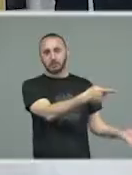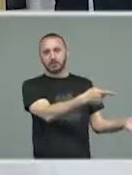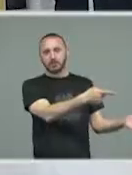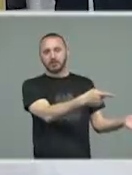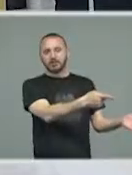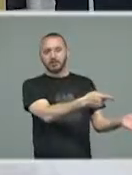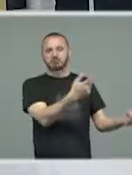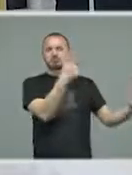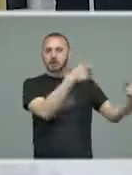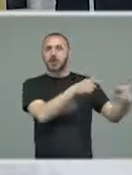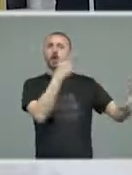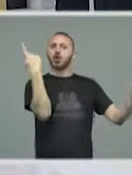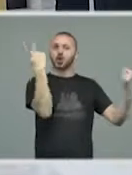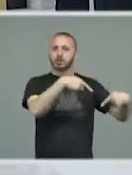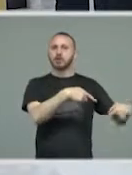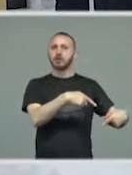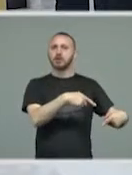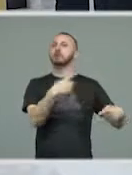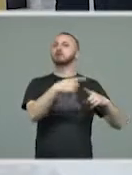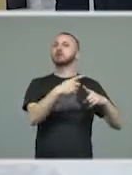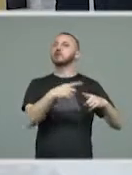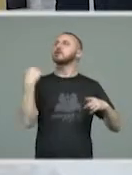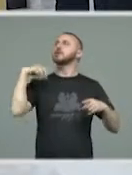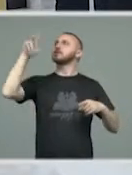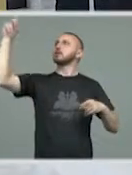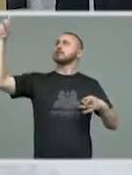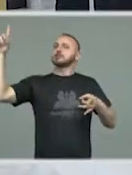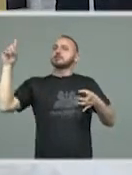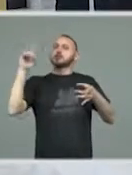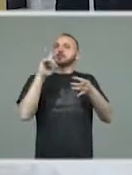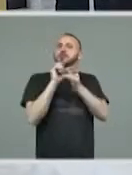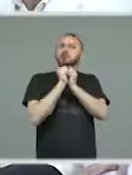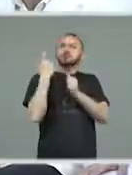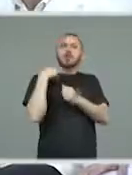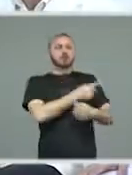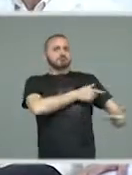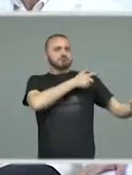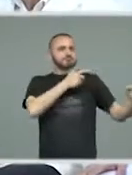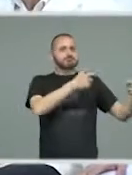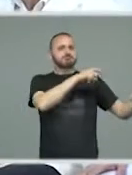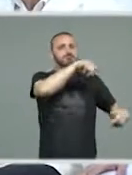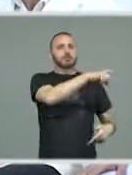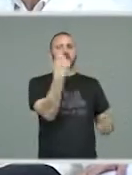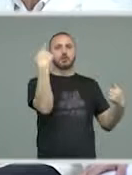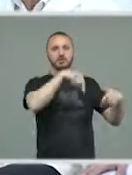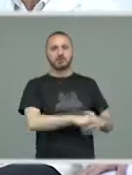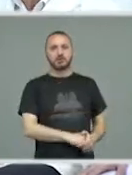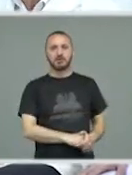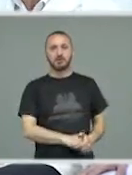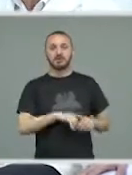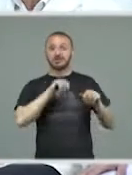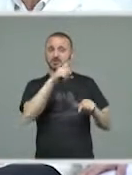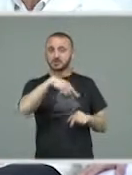Nessa luta, ninguém fica neutro. Nessa batalha, quem não está a favor está contra, quem